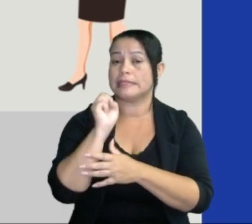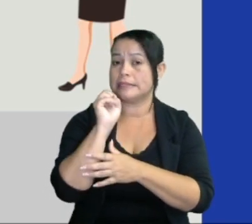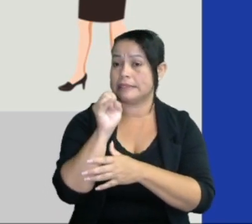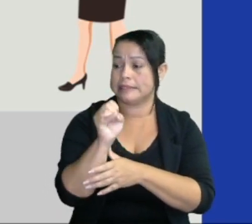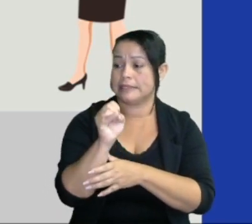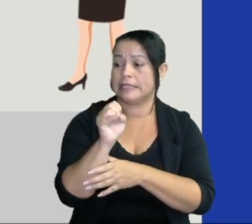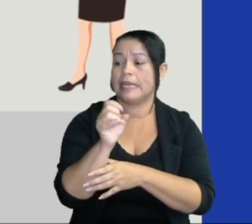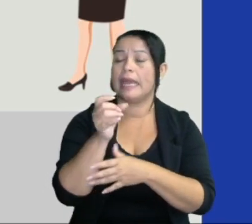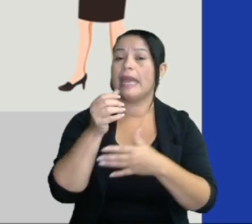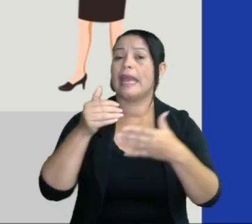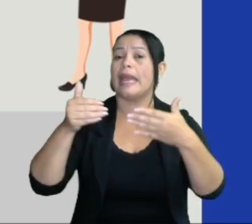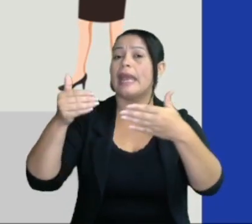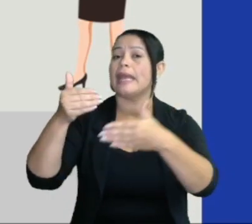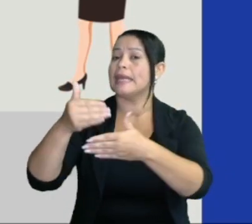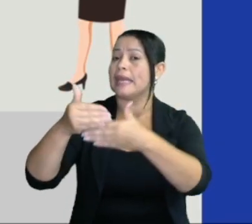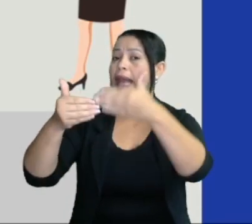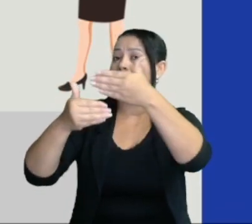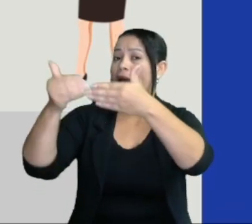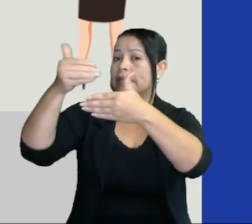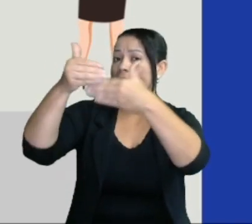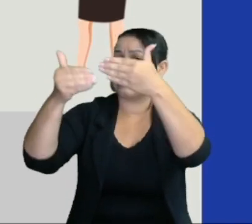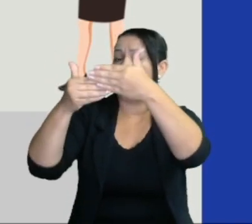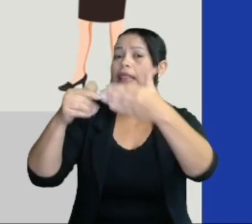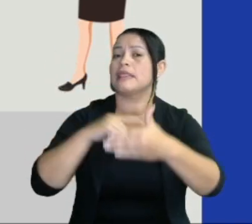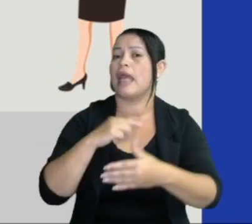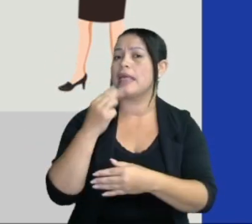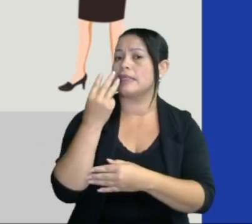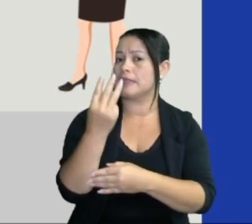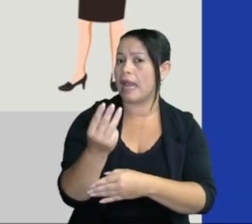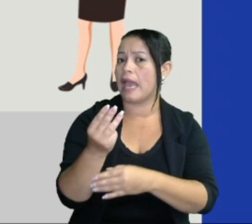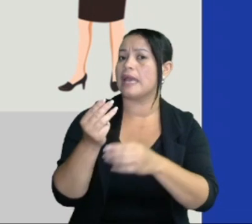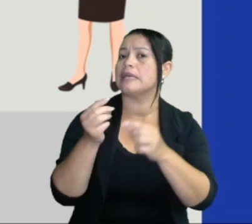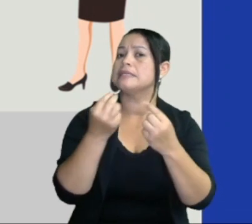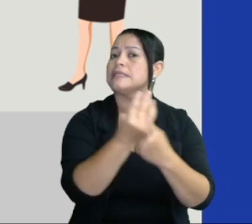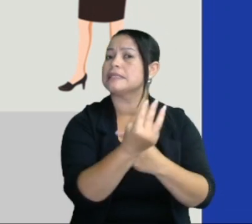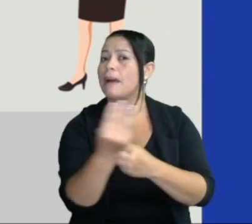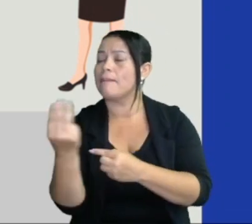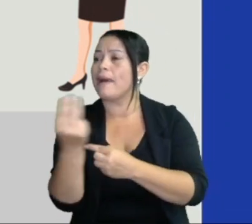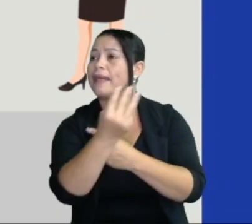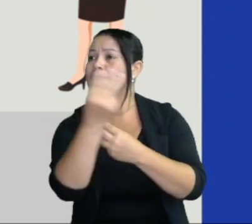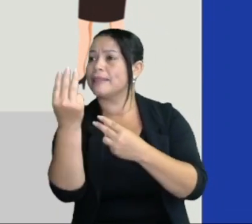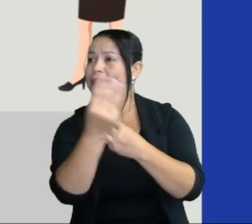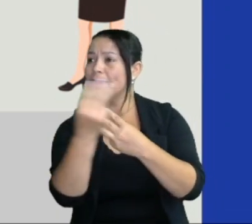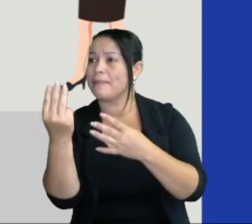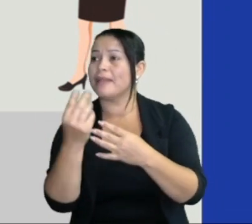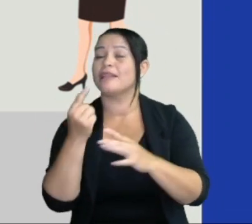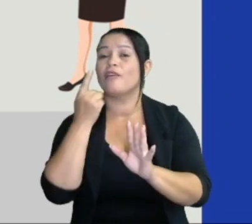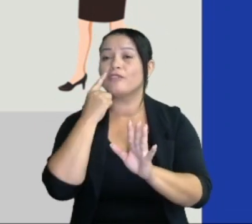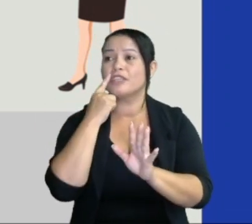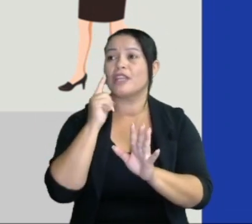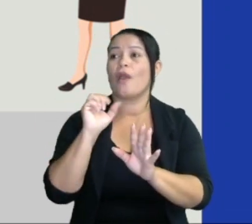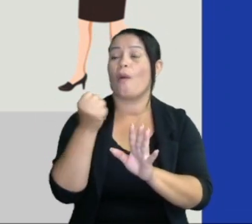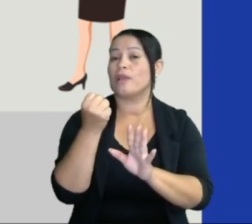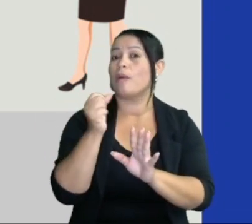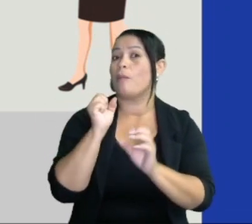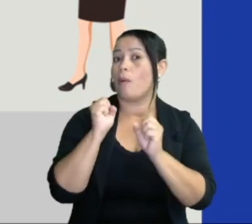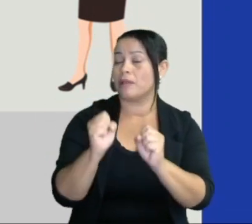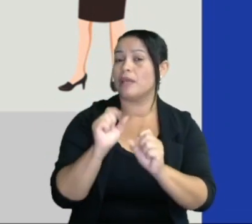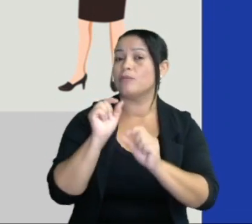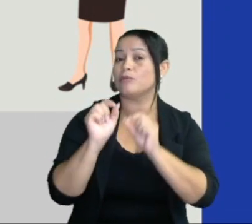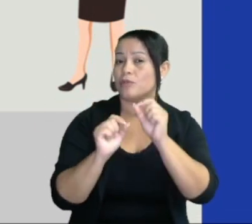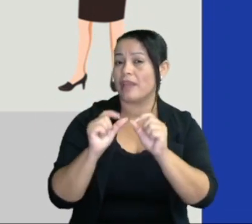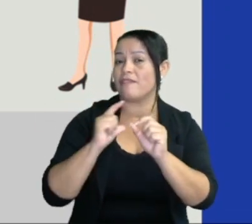se em cada andar há 3 apartamentos e o prédio tem 8 andares, podemos determinar o total